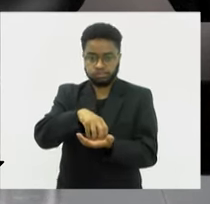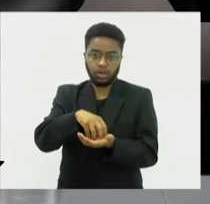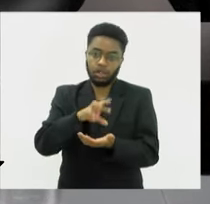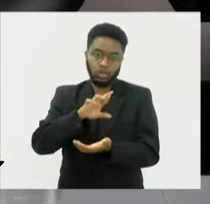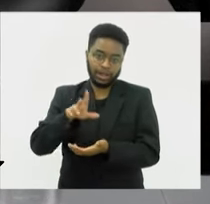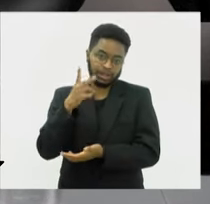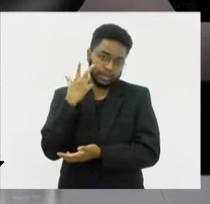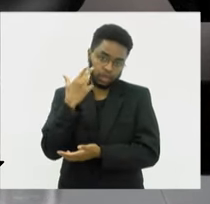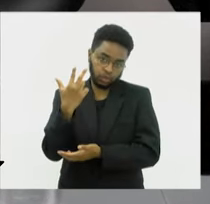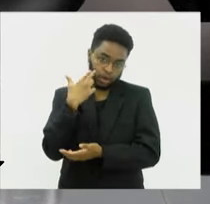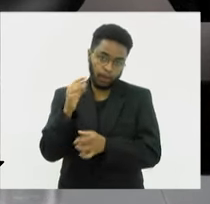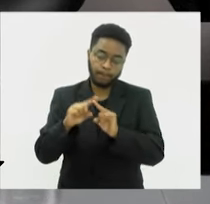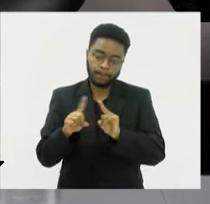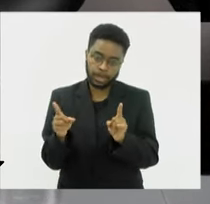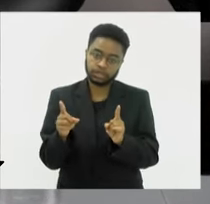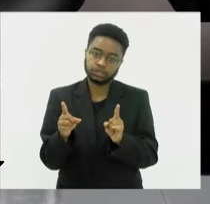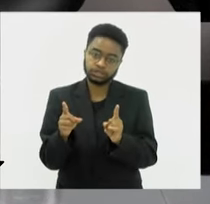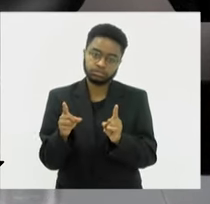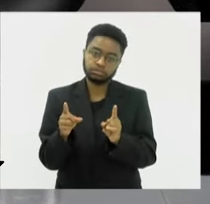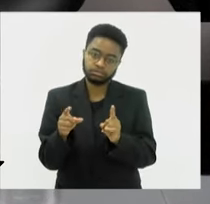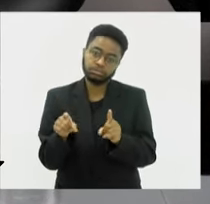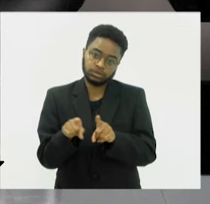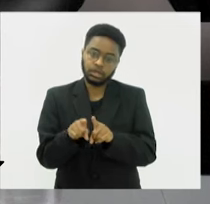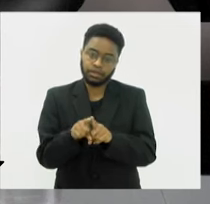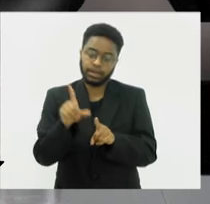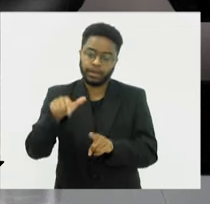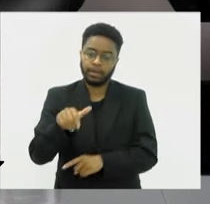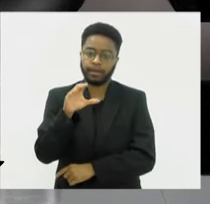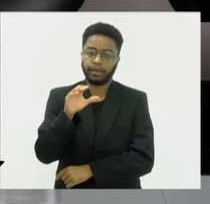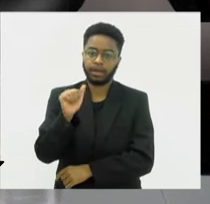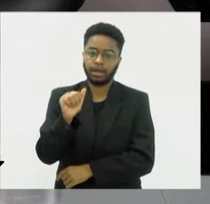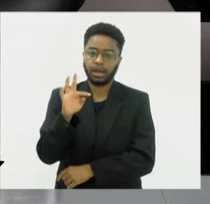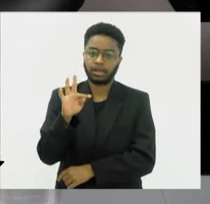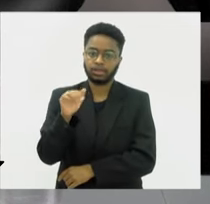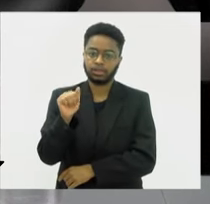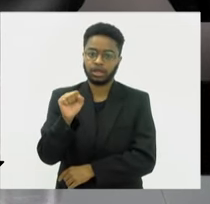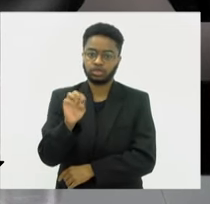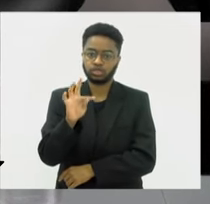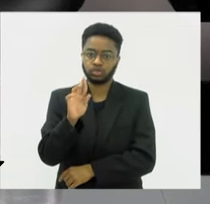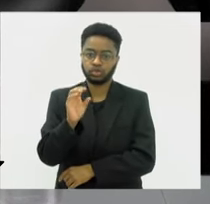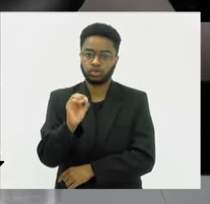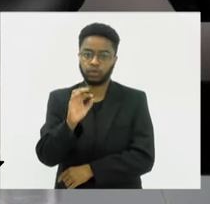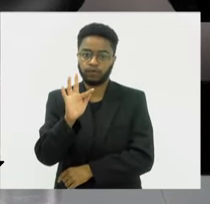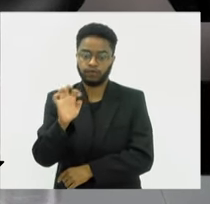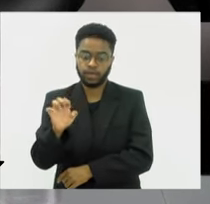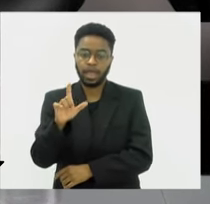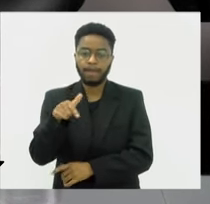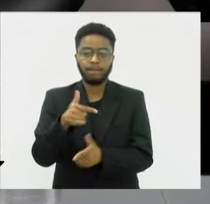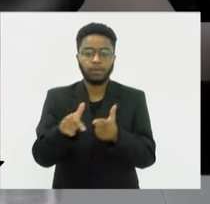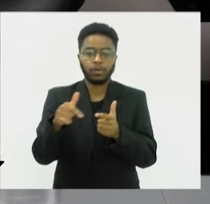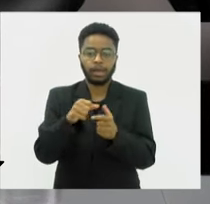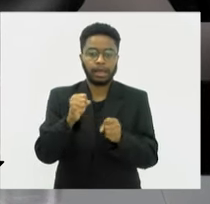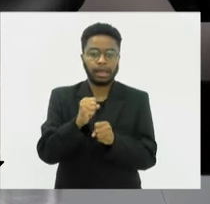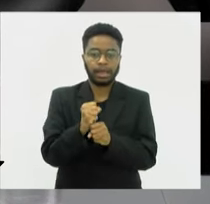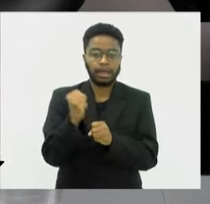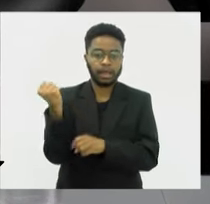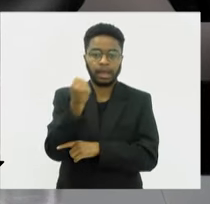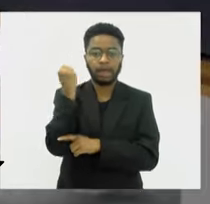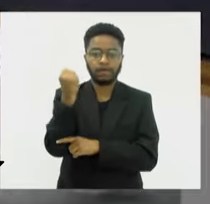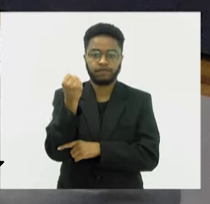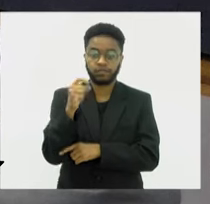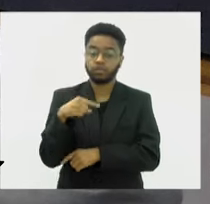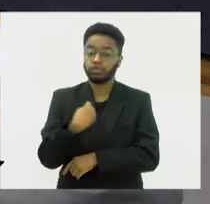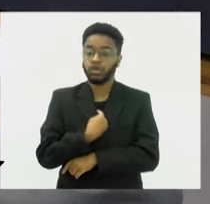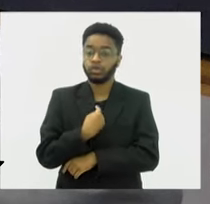Talvez pudesse superar... Por aí. Só deixando claro que essa discussão toda não está envolvendo mérito.